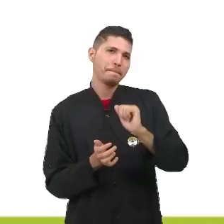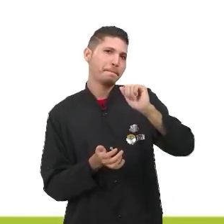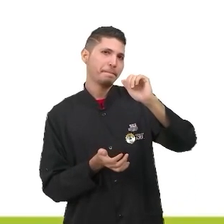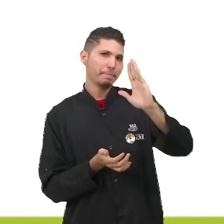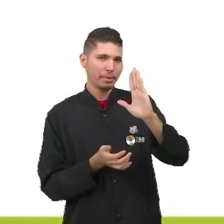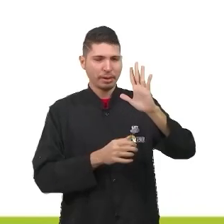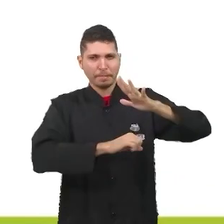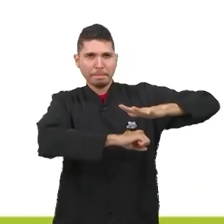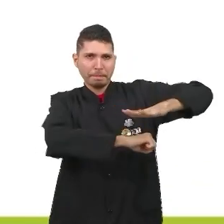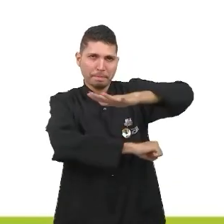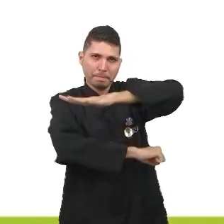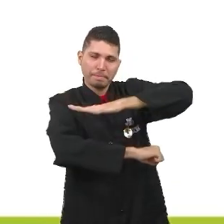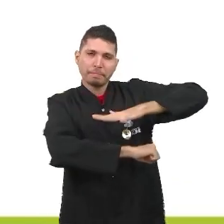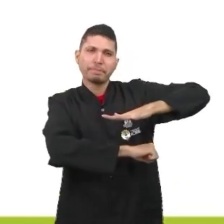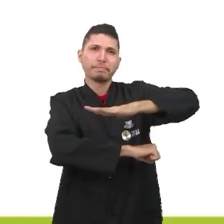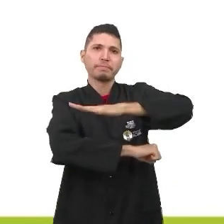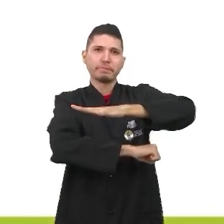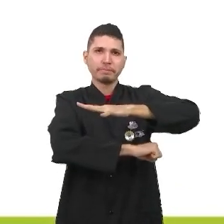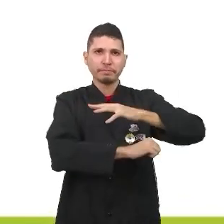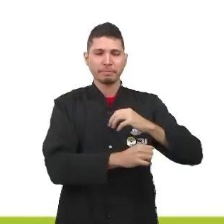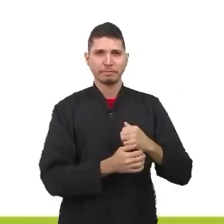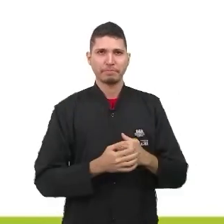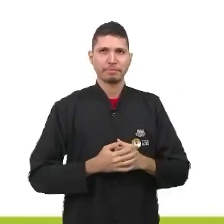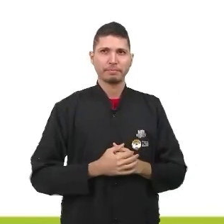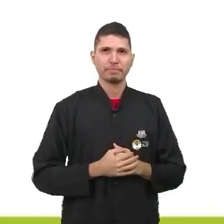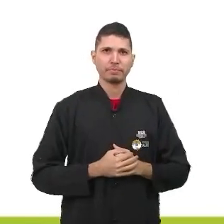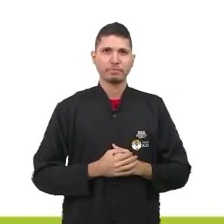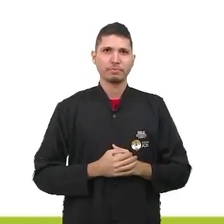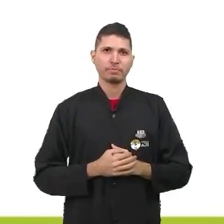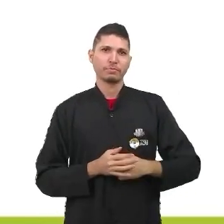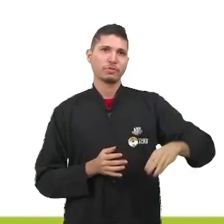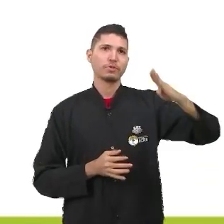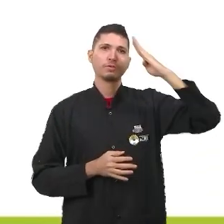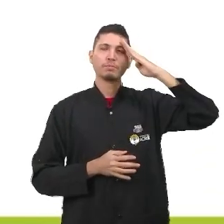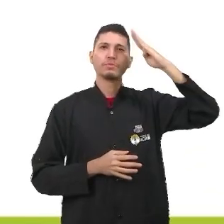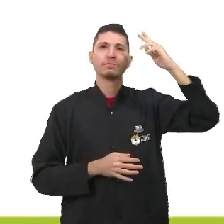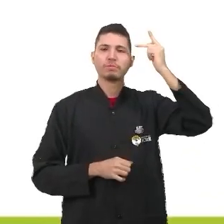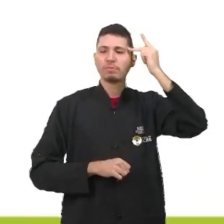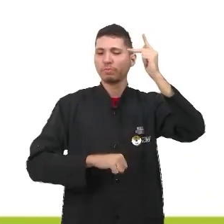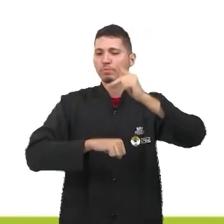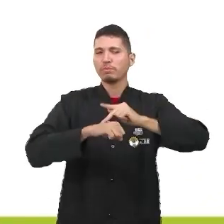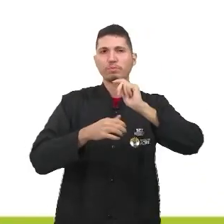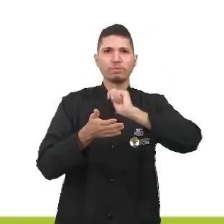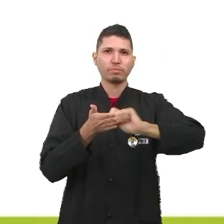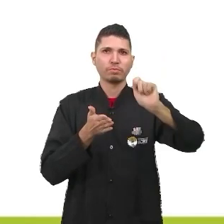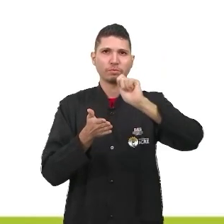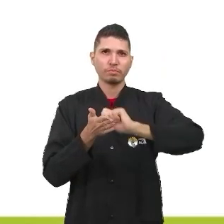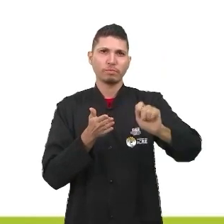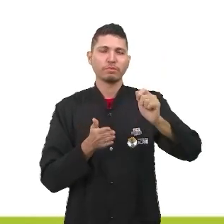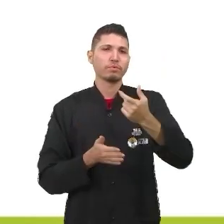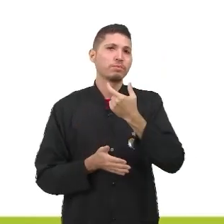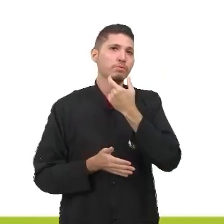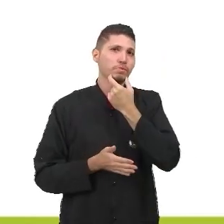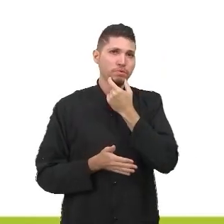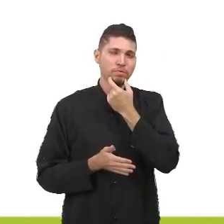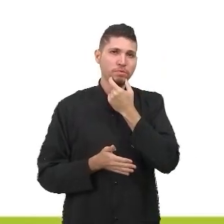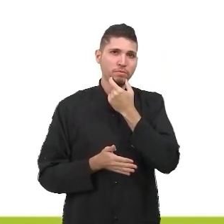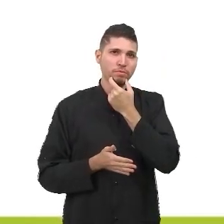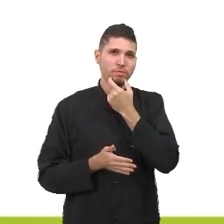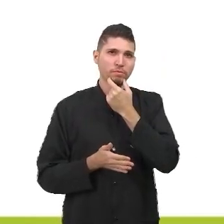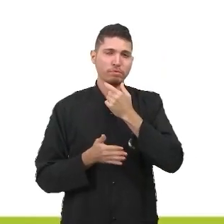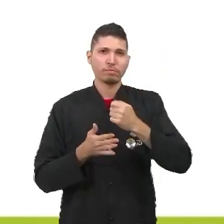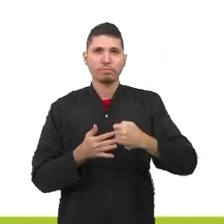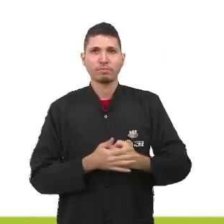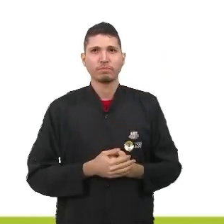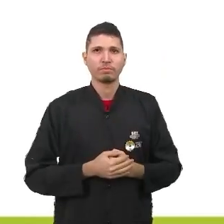coloquial. E aqui nós temos principais autores e obras. Nós temos Mário de Andrade, com